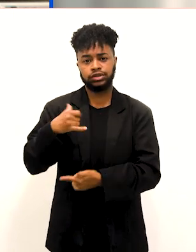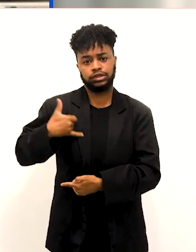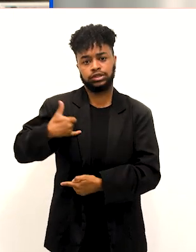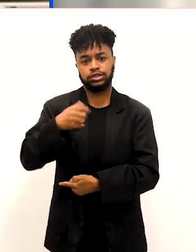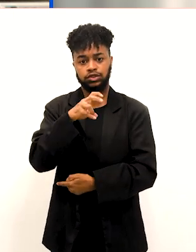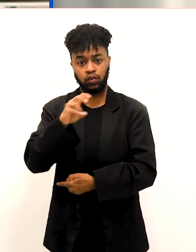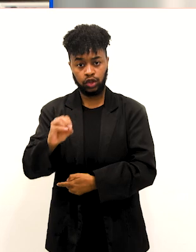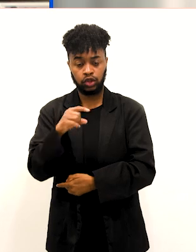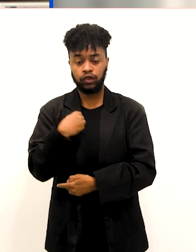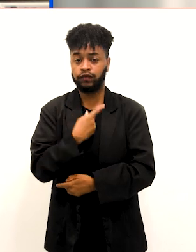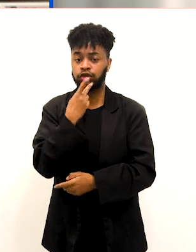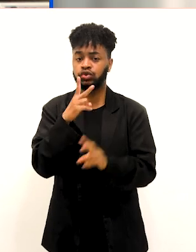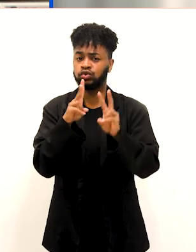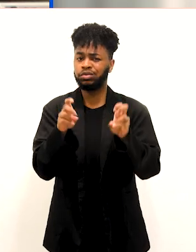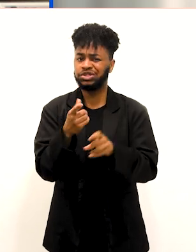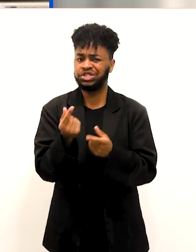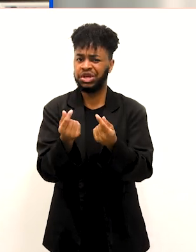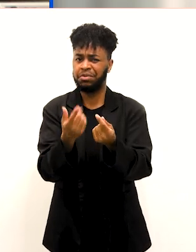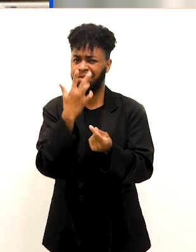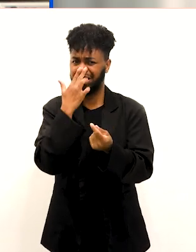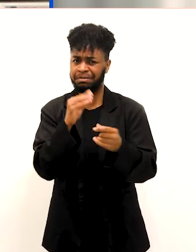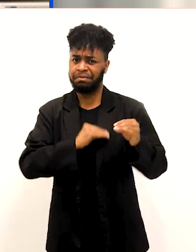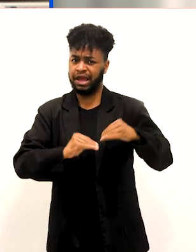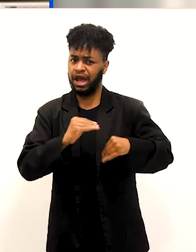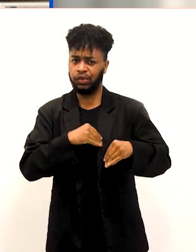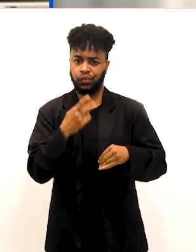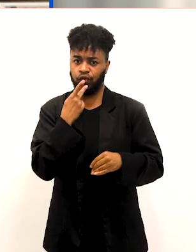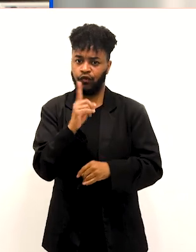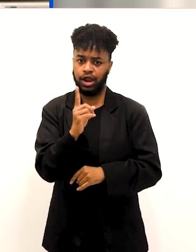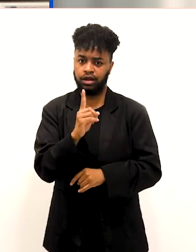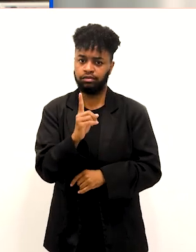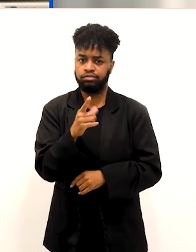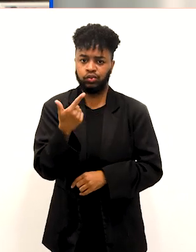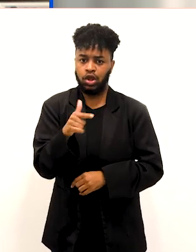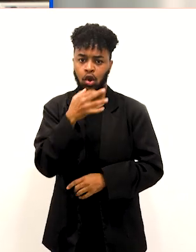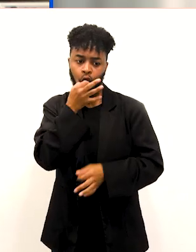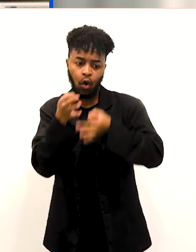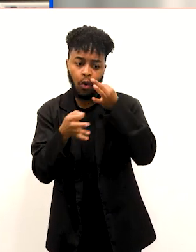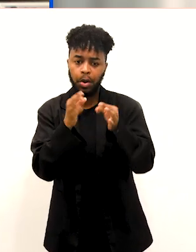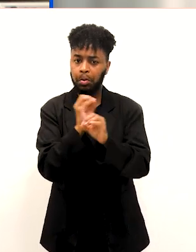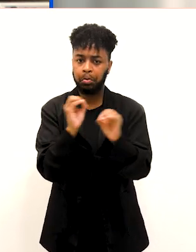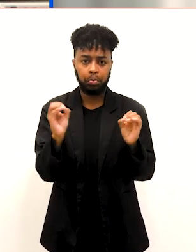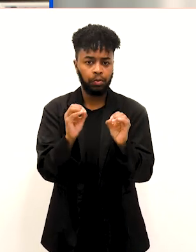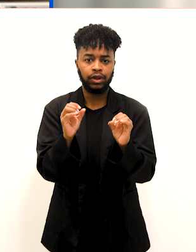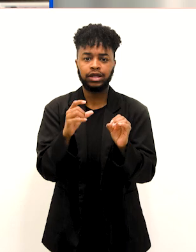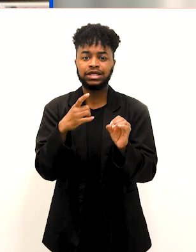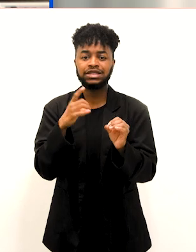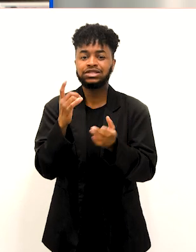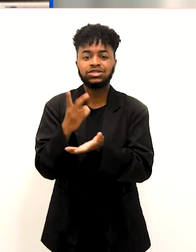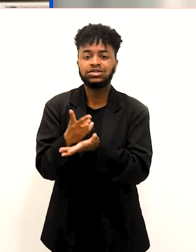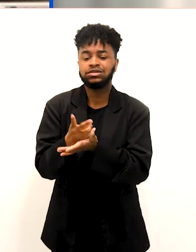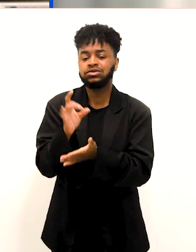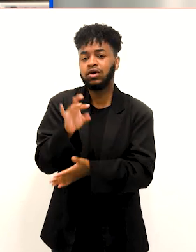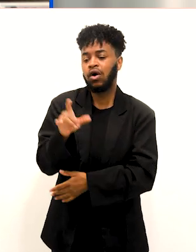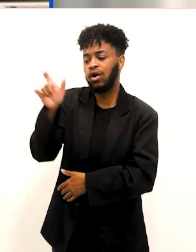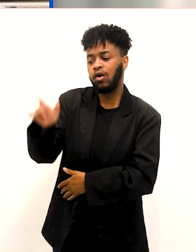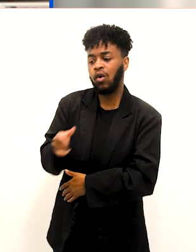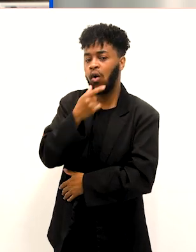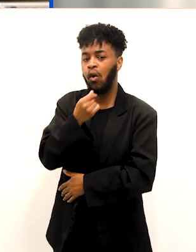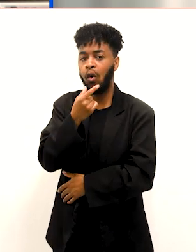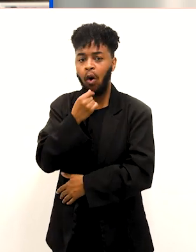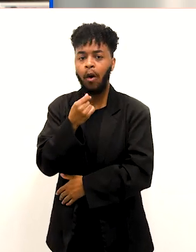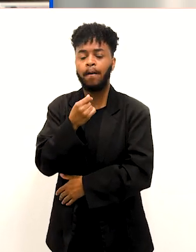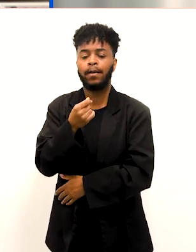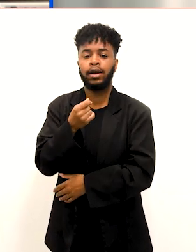50 anos, em que falar sobre dinheiro era quase que um pecado em casa. Não se comentava o assunto, era o provedor da casa que tratava do